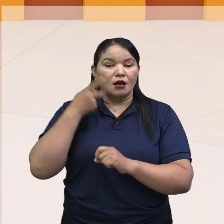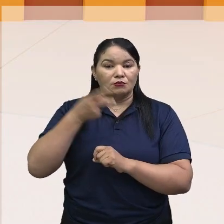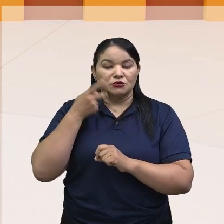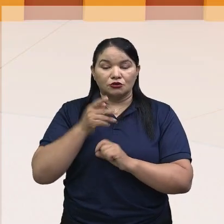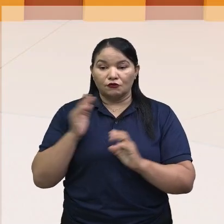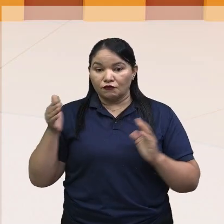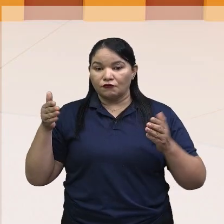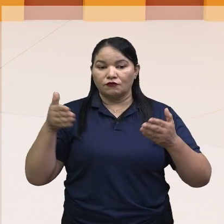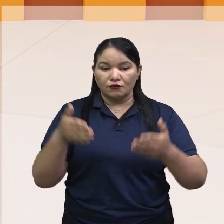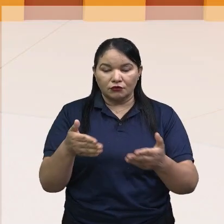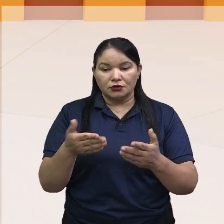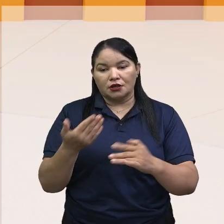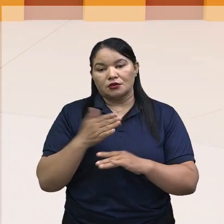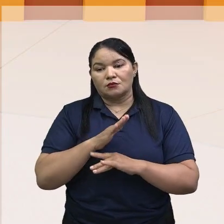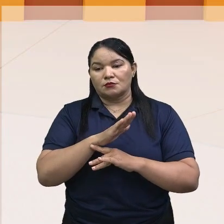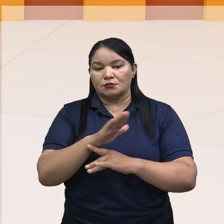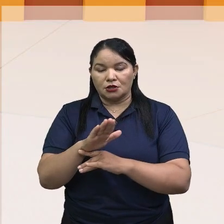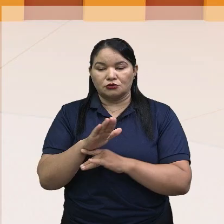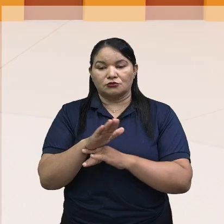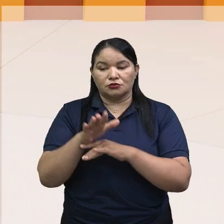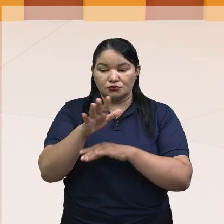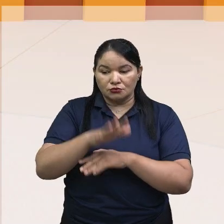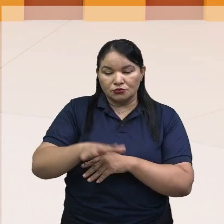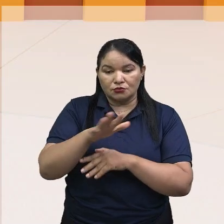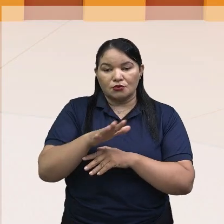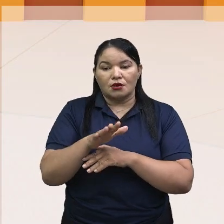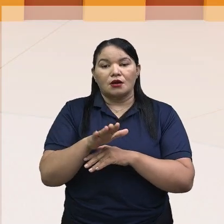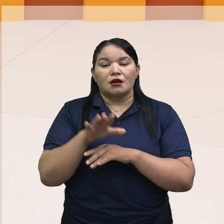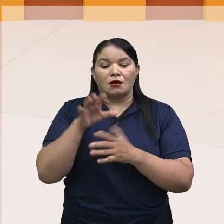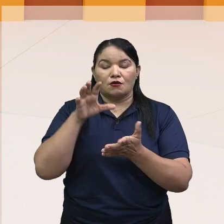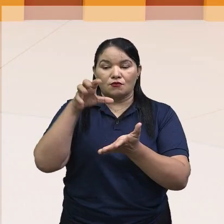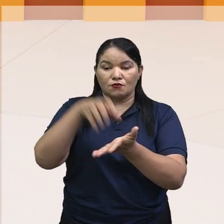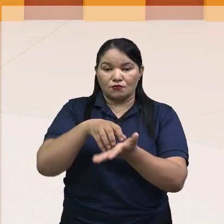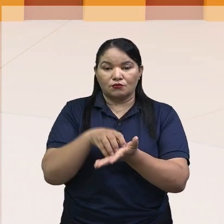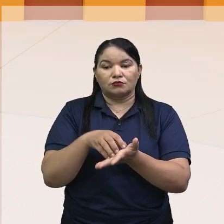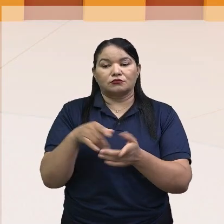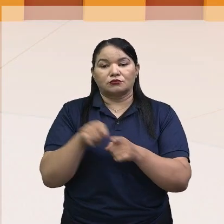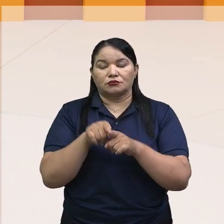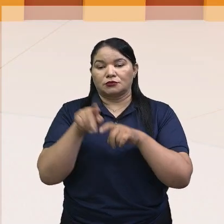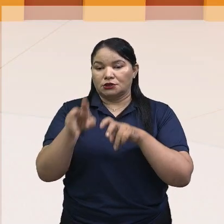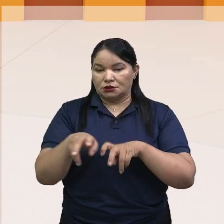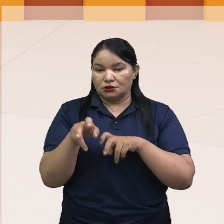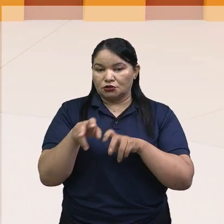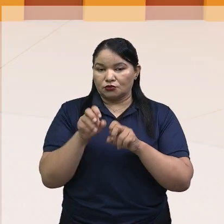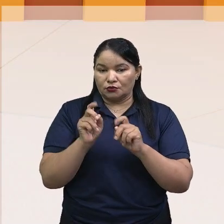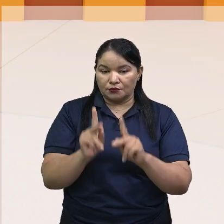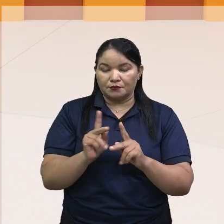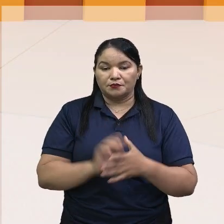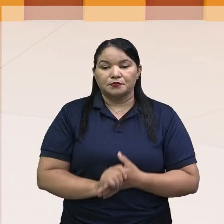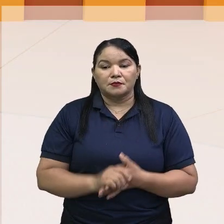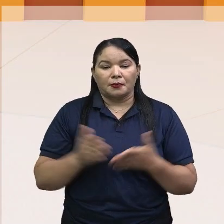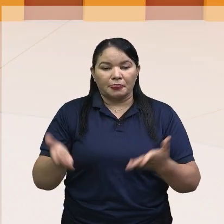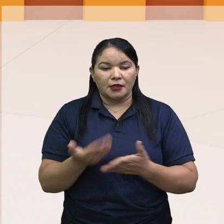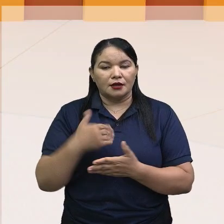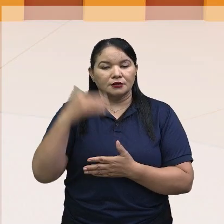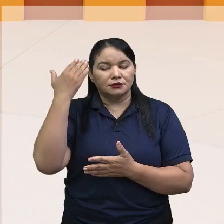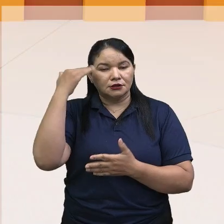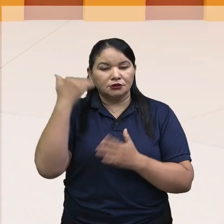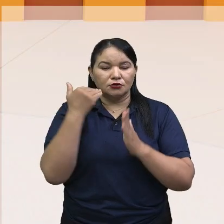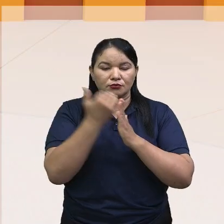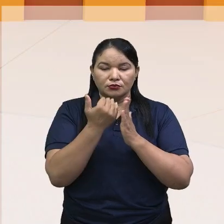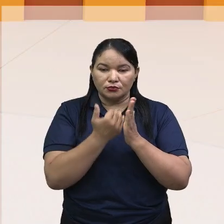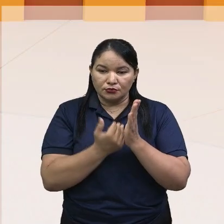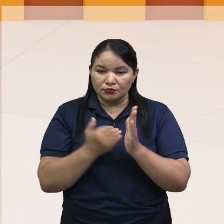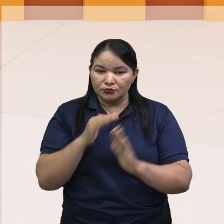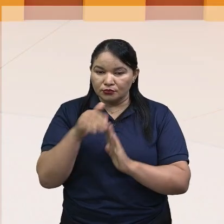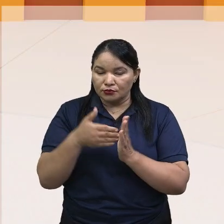para beneficiar esse setor, essa elite agrária, certo? Agora, a gente entendeu esse panorama